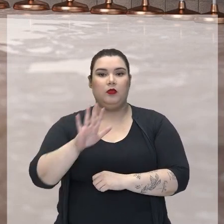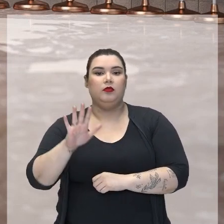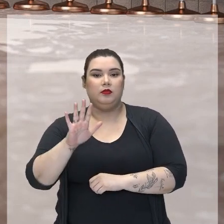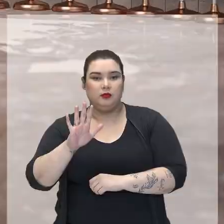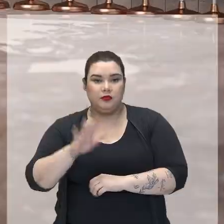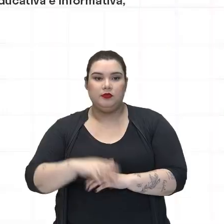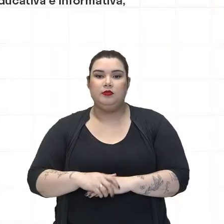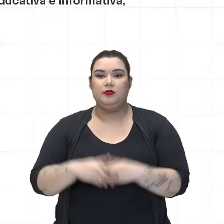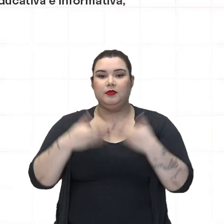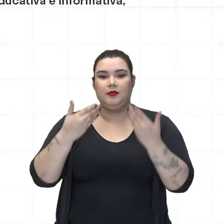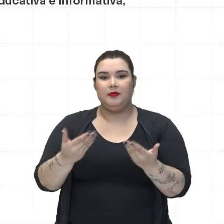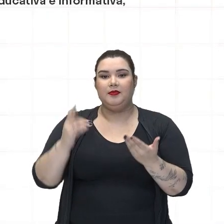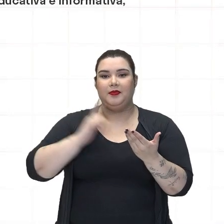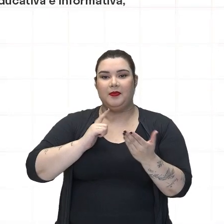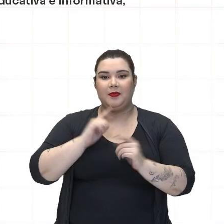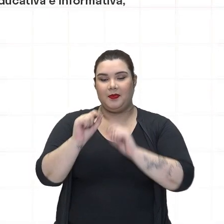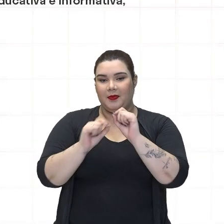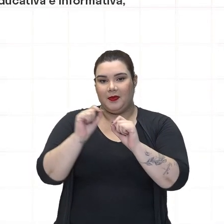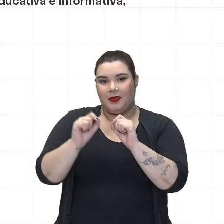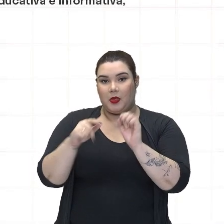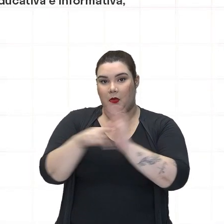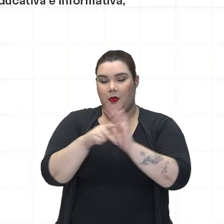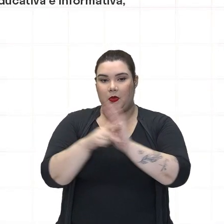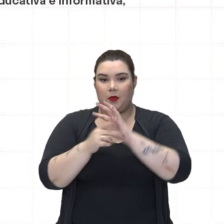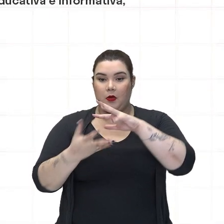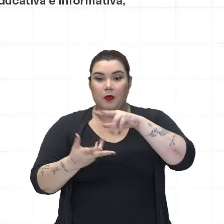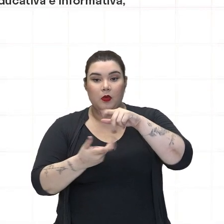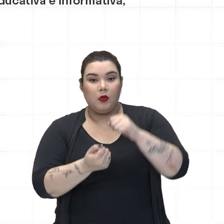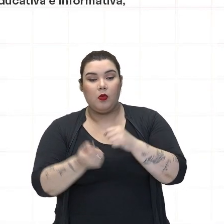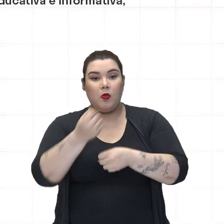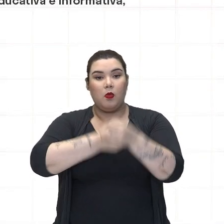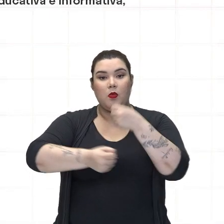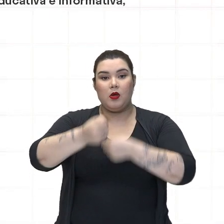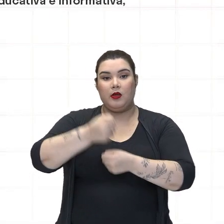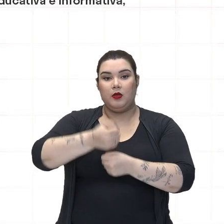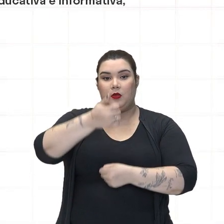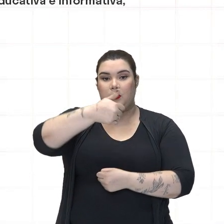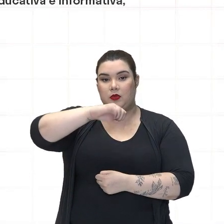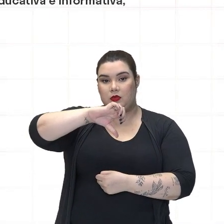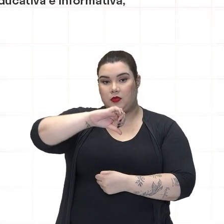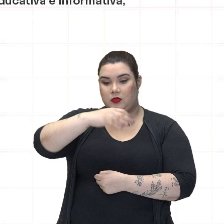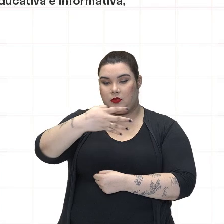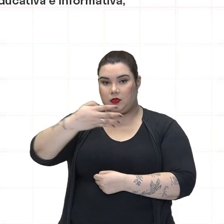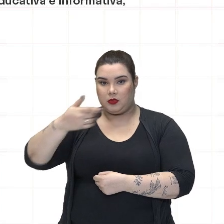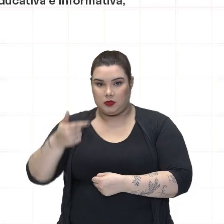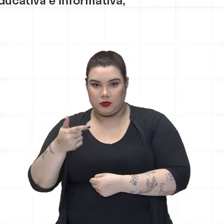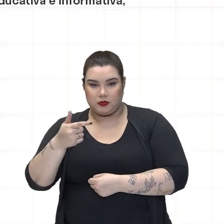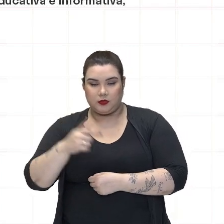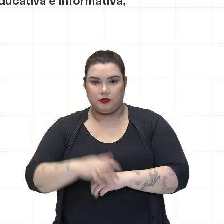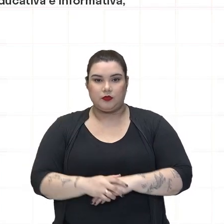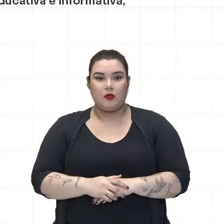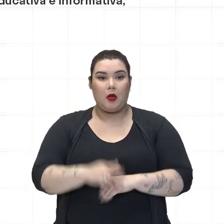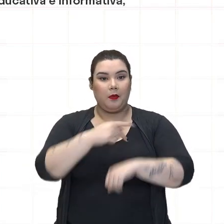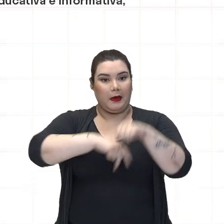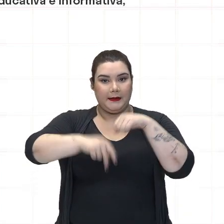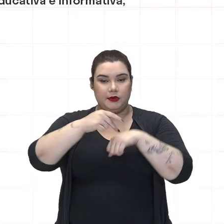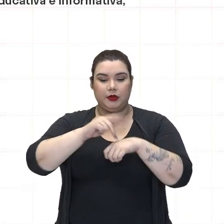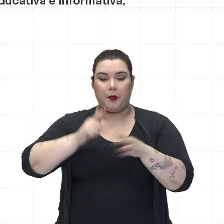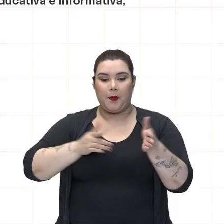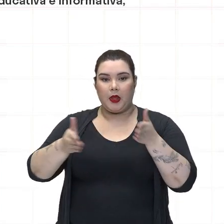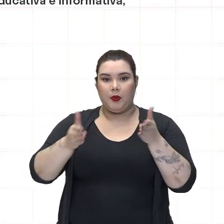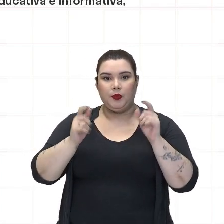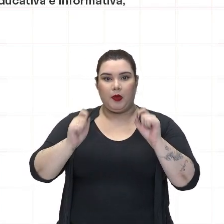aí, que ele mostra como estava o mundo lá em 1942. Os países, que é plena guerra mundial, né, gente?